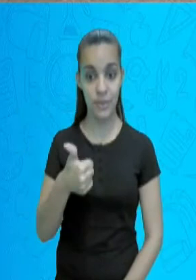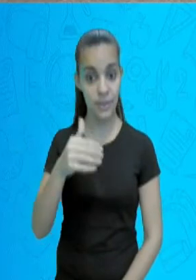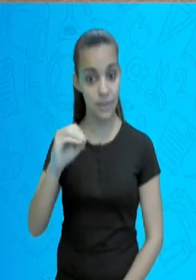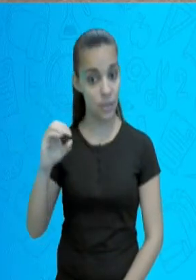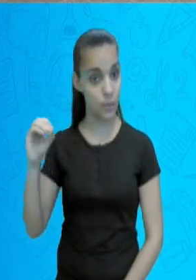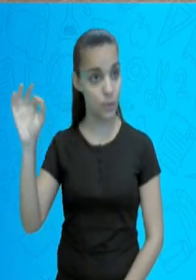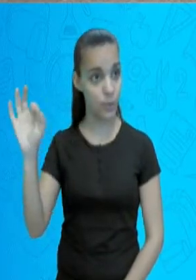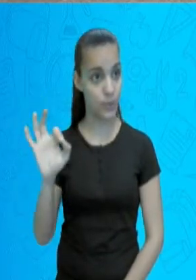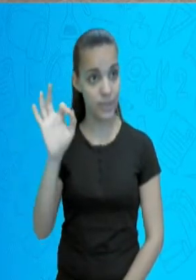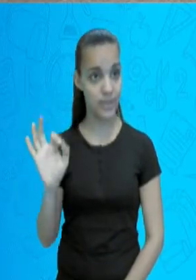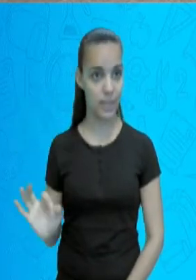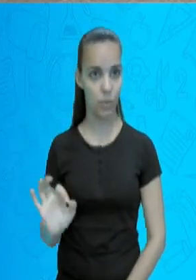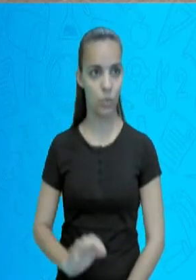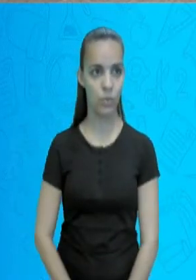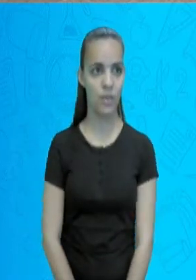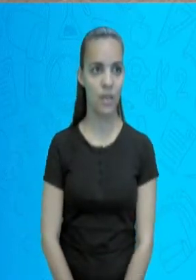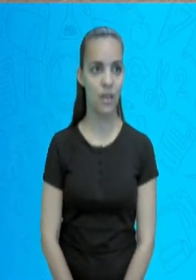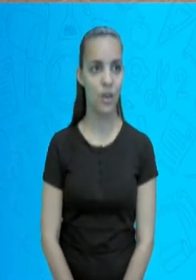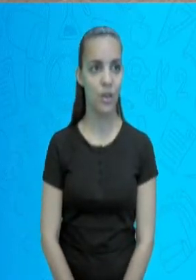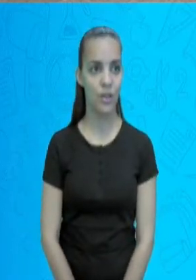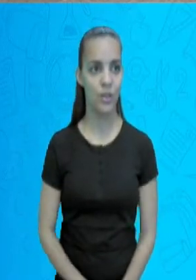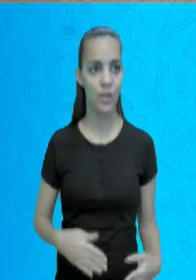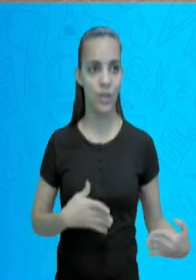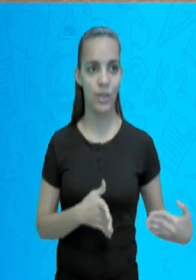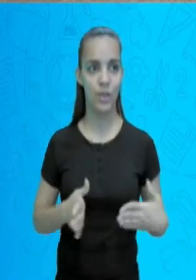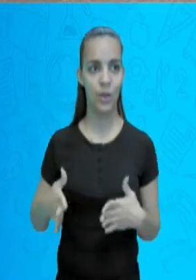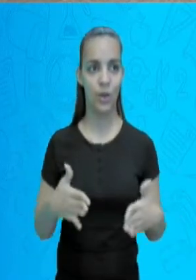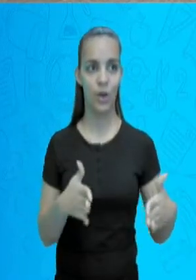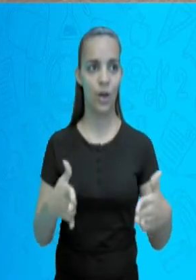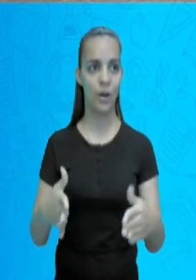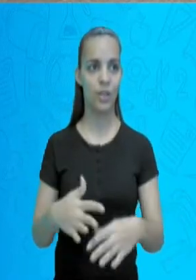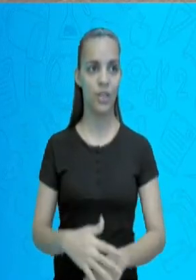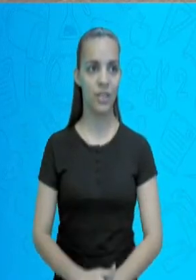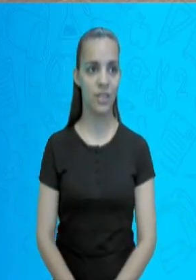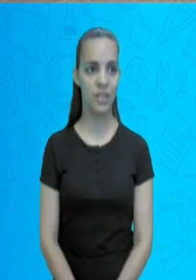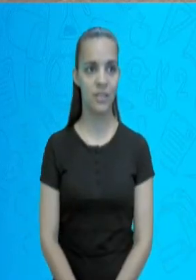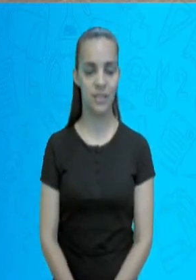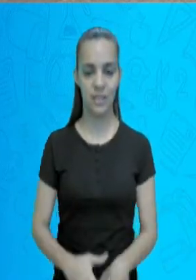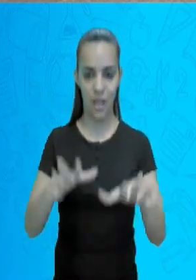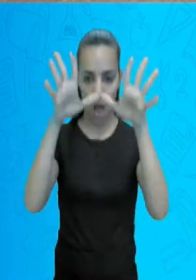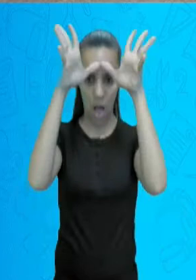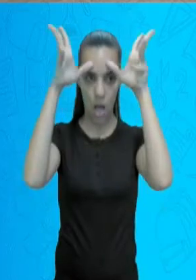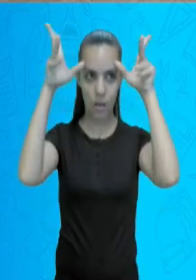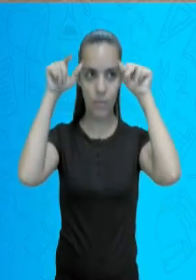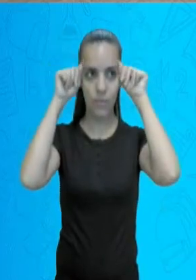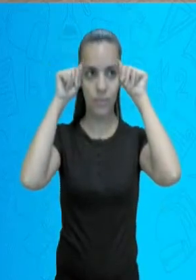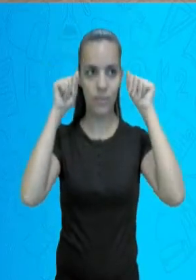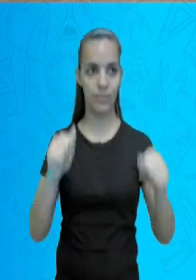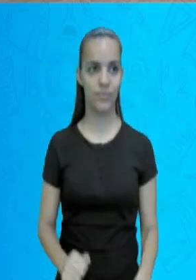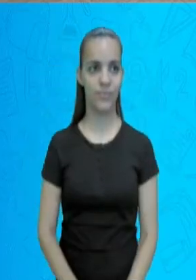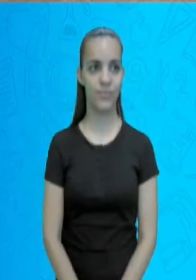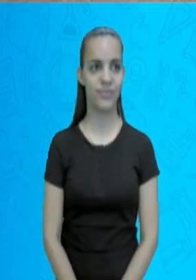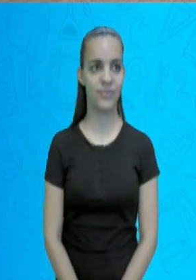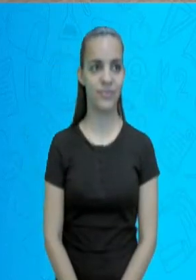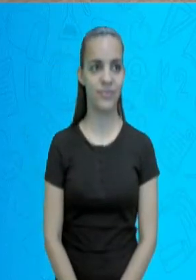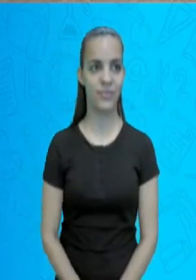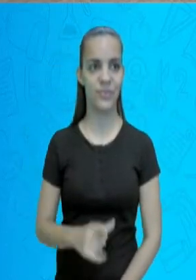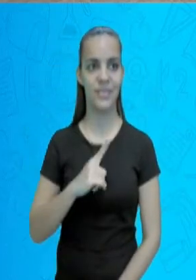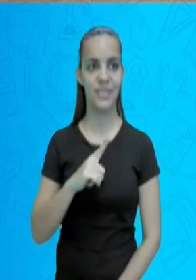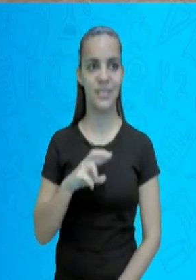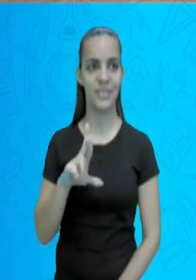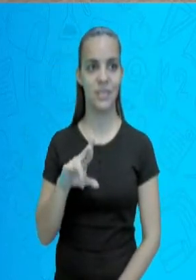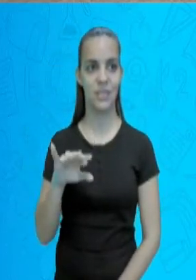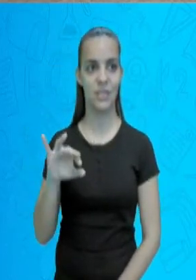Você sabe dizer para mim? Pensou aí? Amazonas? Não.